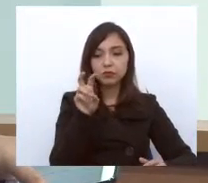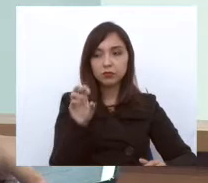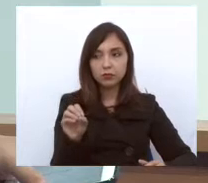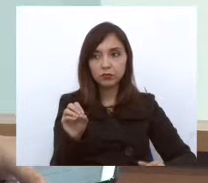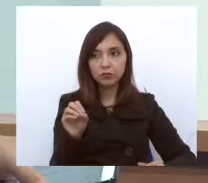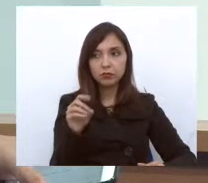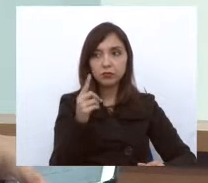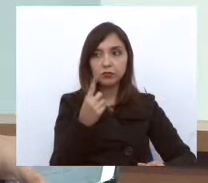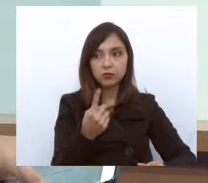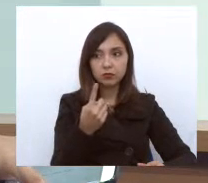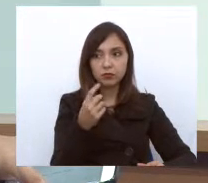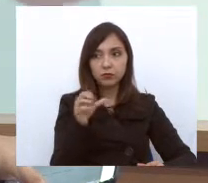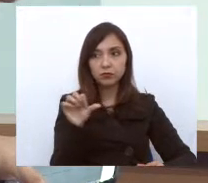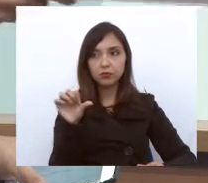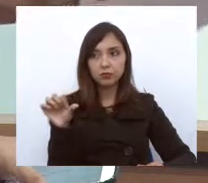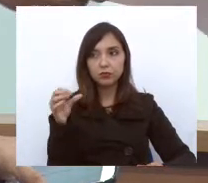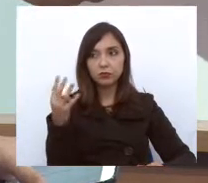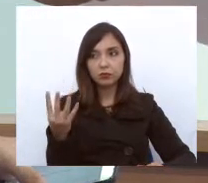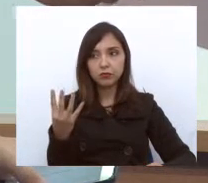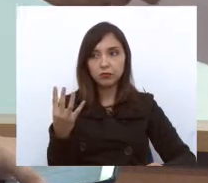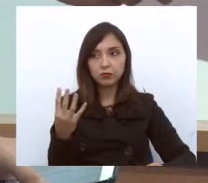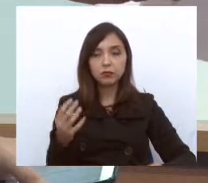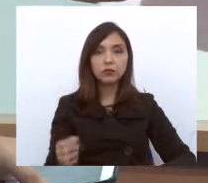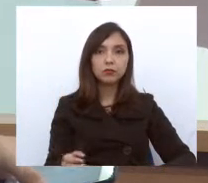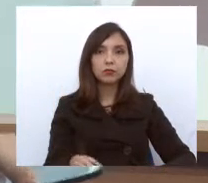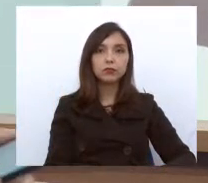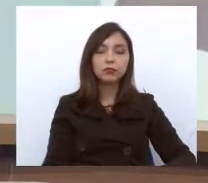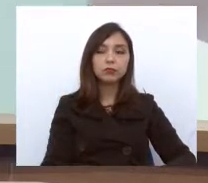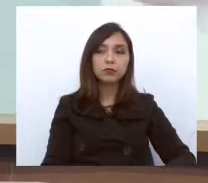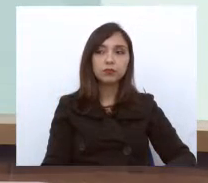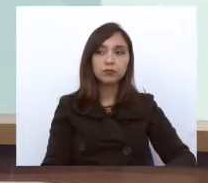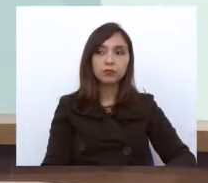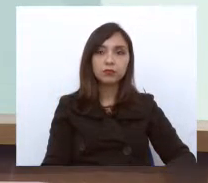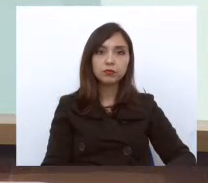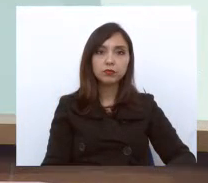de 1994. Está aqui na minha mão, já posso facilitar. Defiro, vereador.